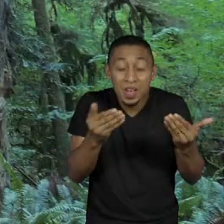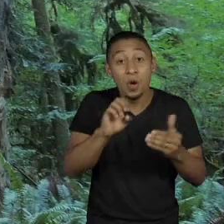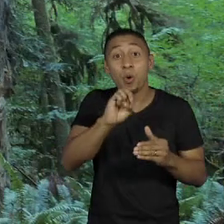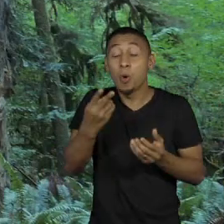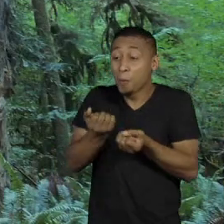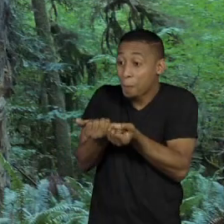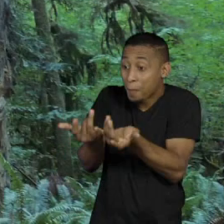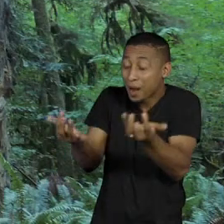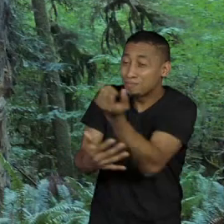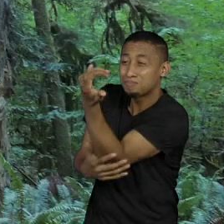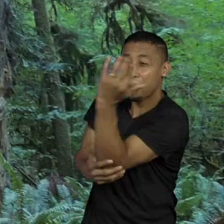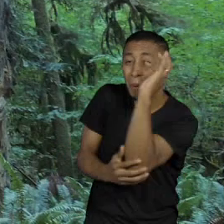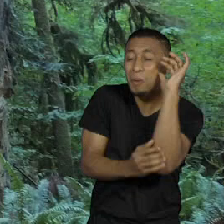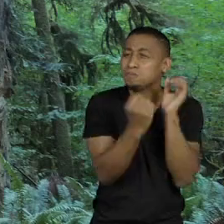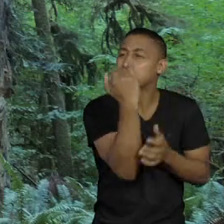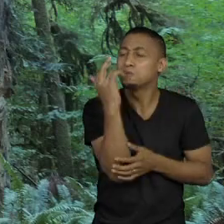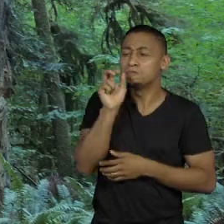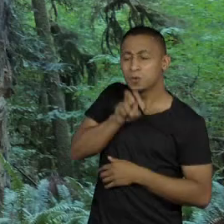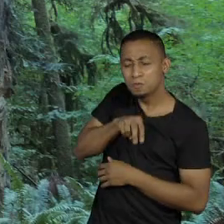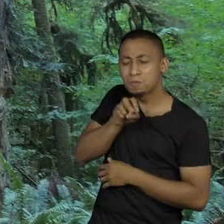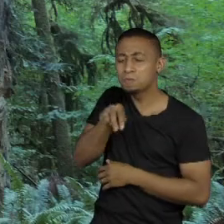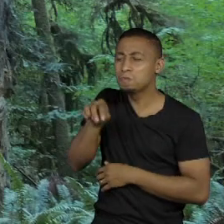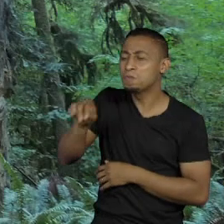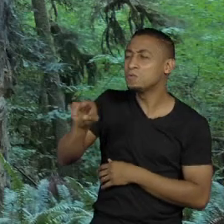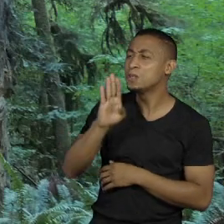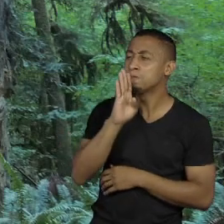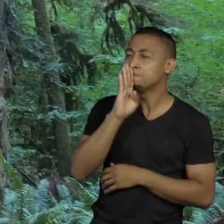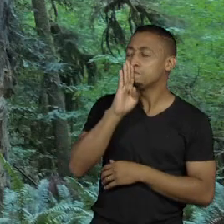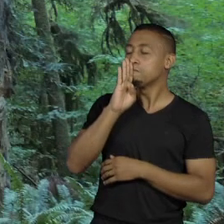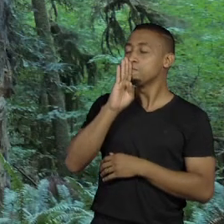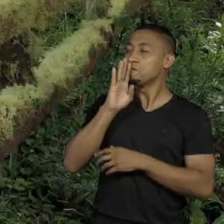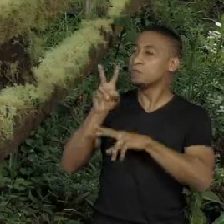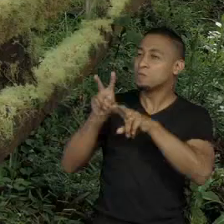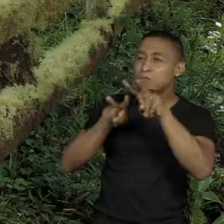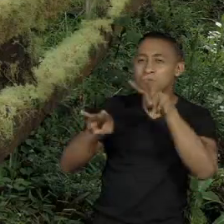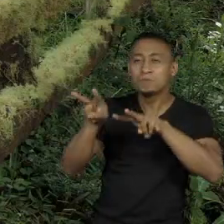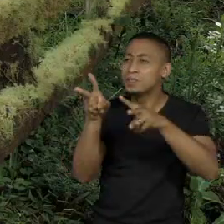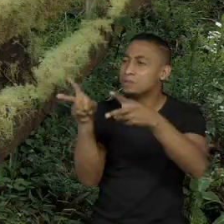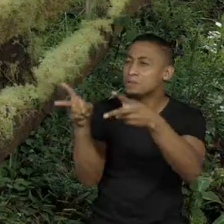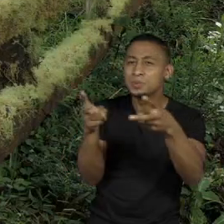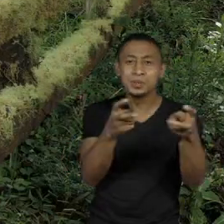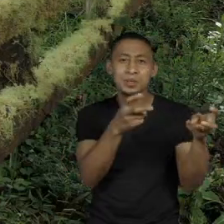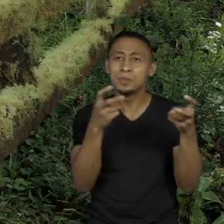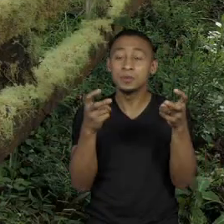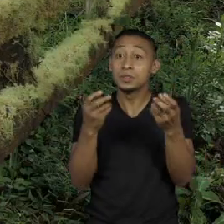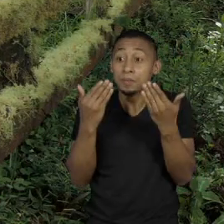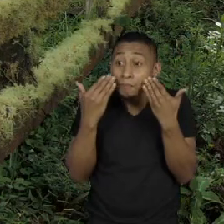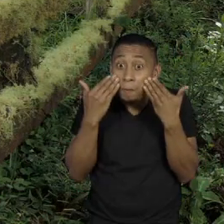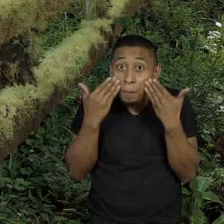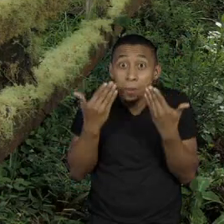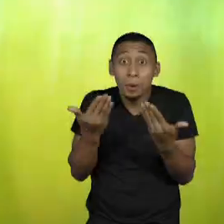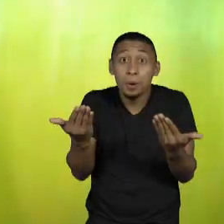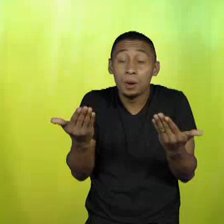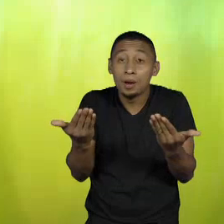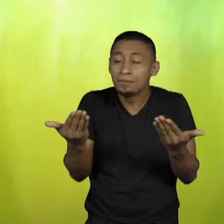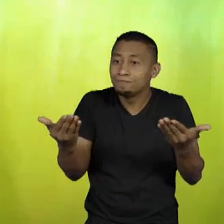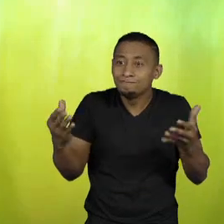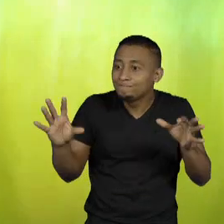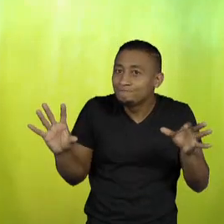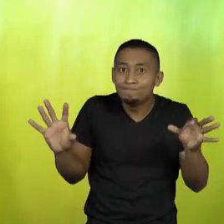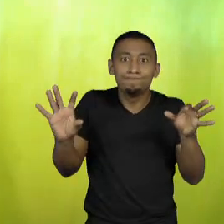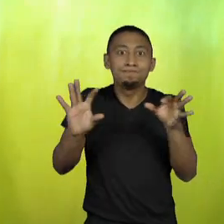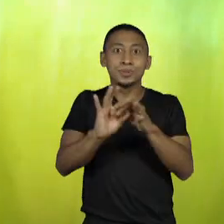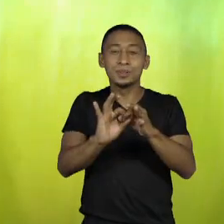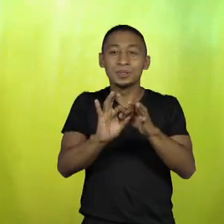numa árvore e fica quieto ali só observando. Você percebe quanta relação que uma coisa tem com a outra.